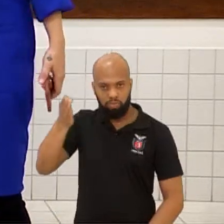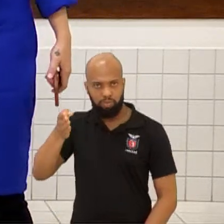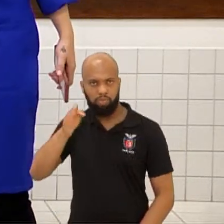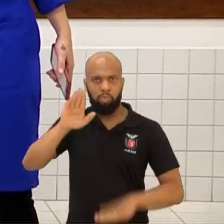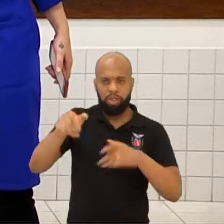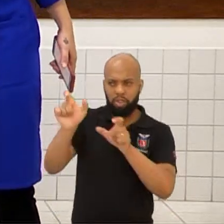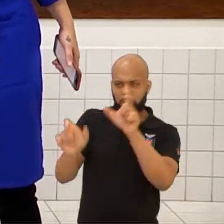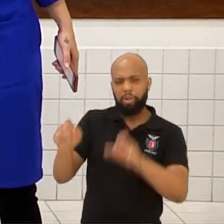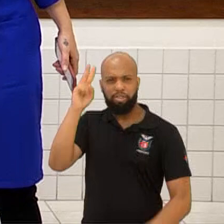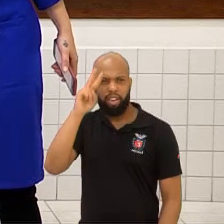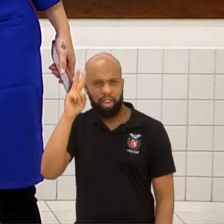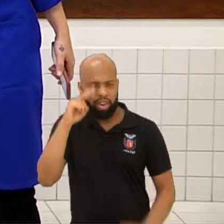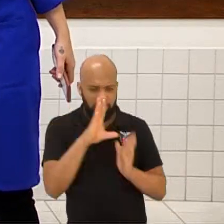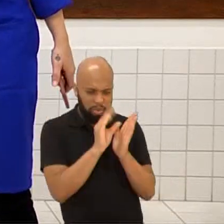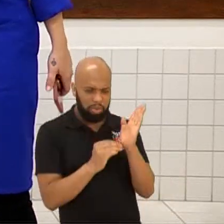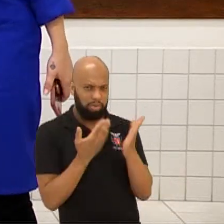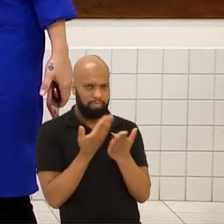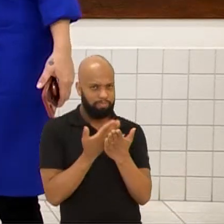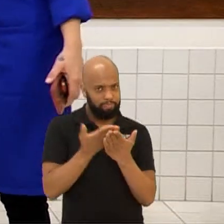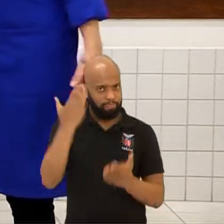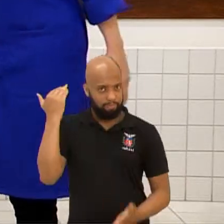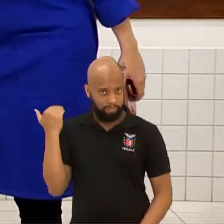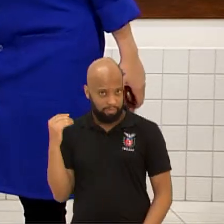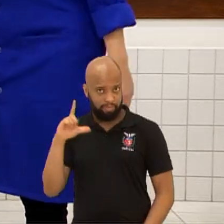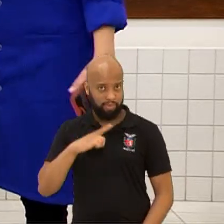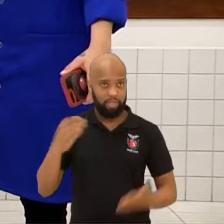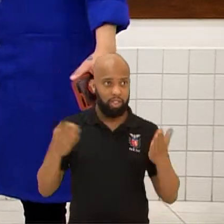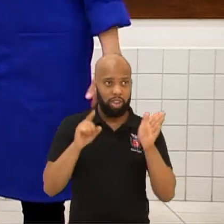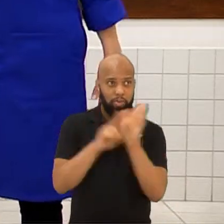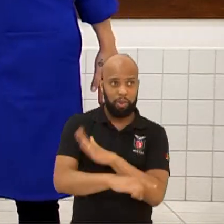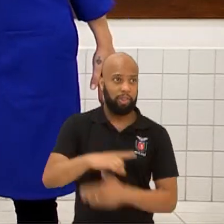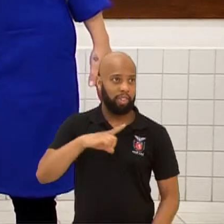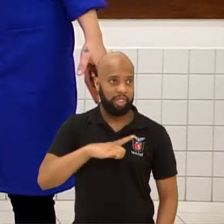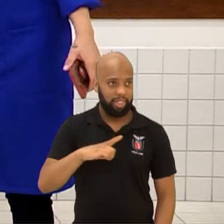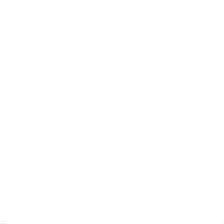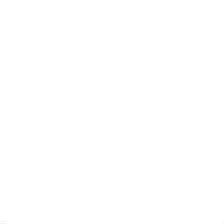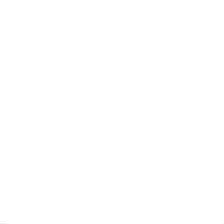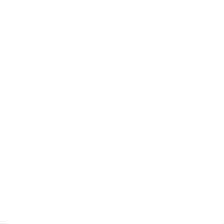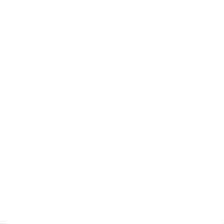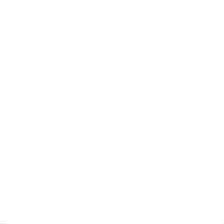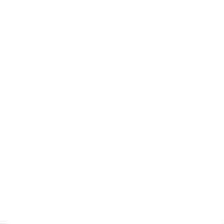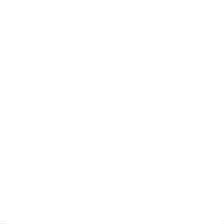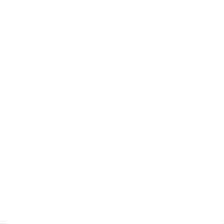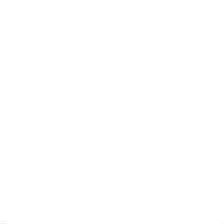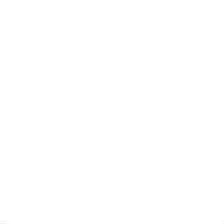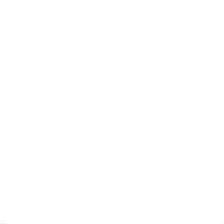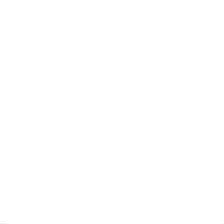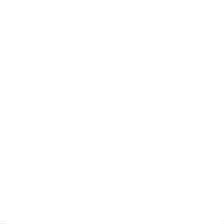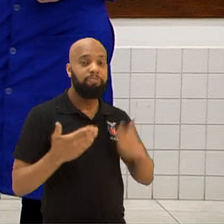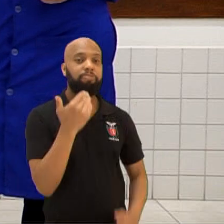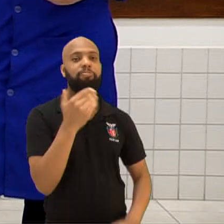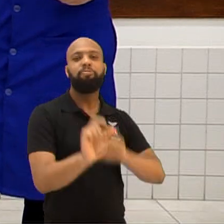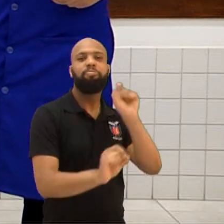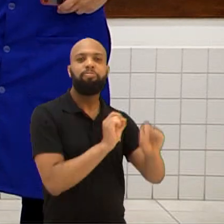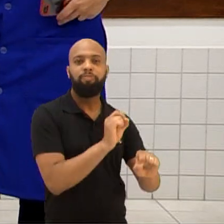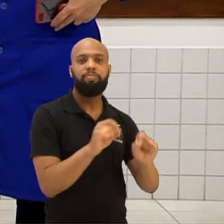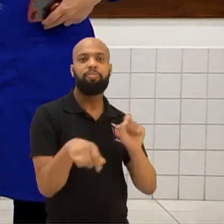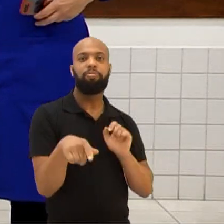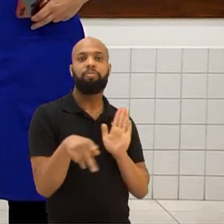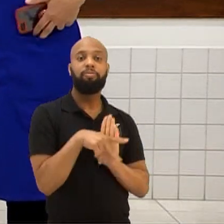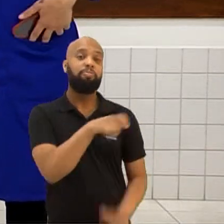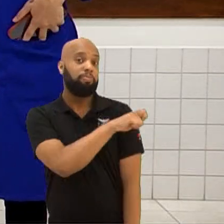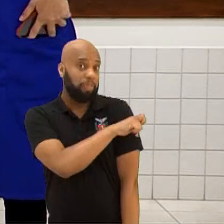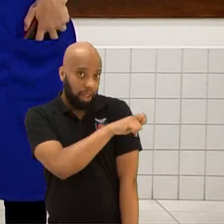anterior? Será que eles estavam ligadinhos na Aula Paraná? Vamos de quiz? Vamos de quiz, então, ó. E aí, nós pedimos que os alunos